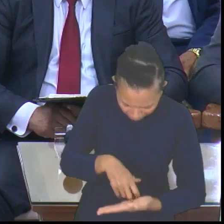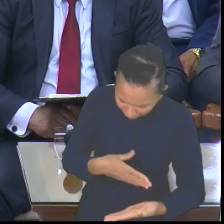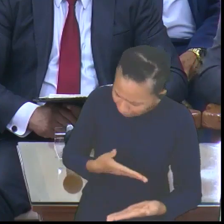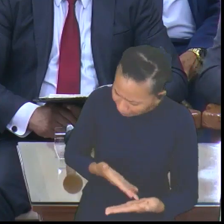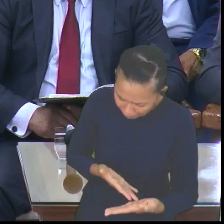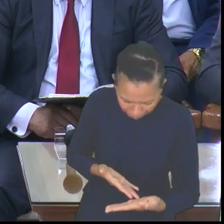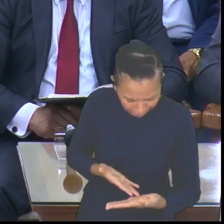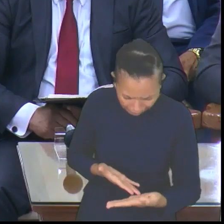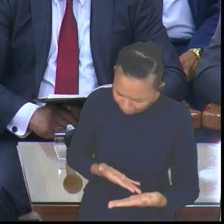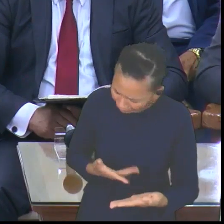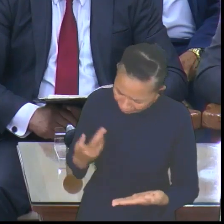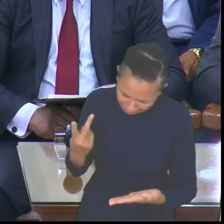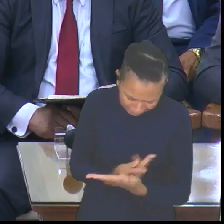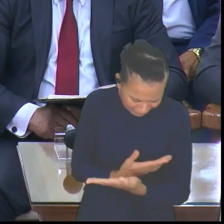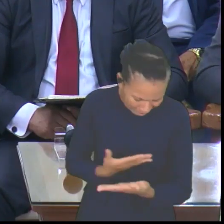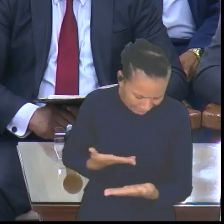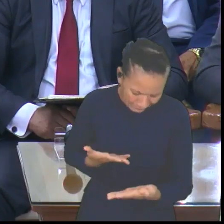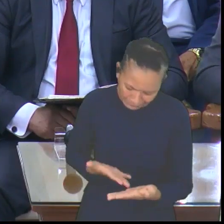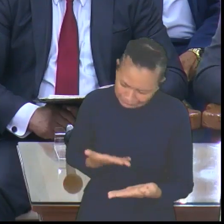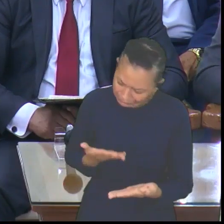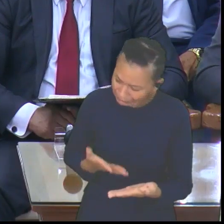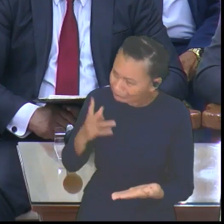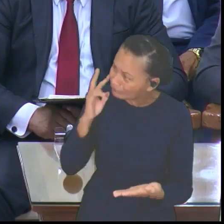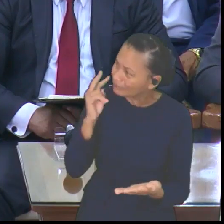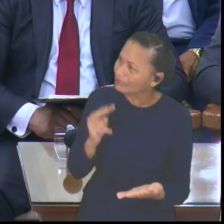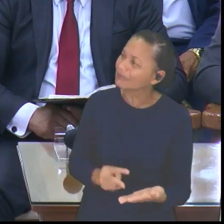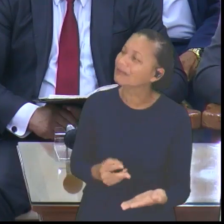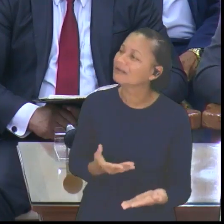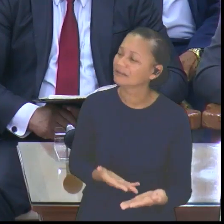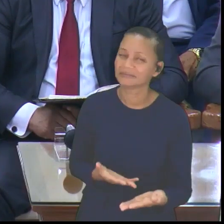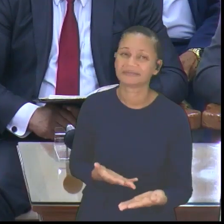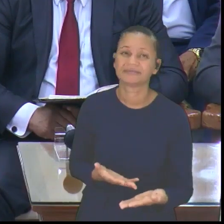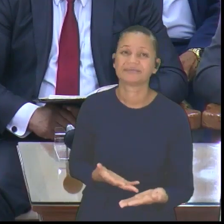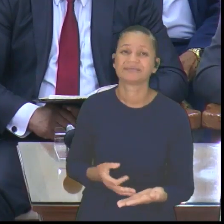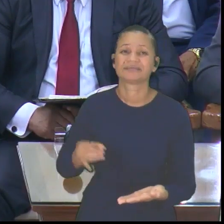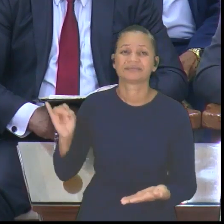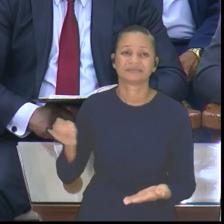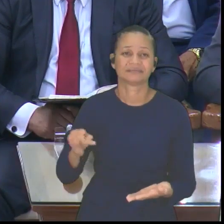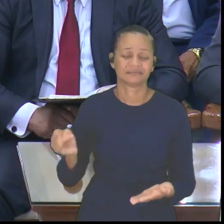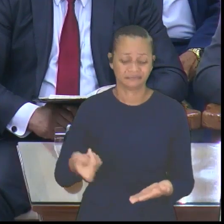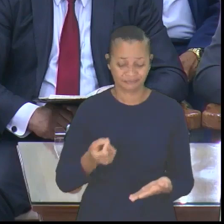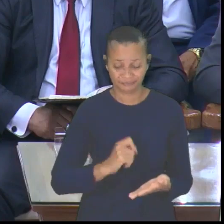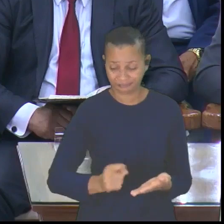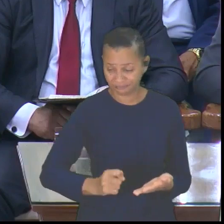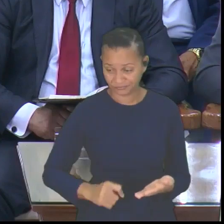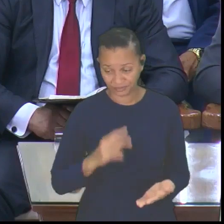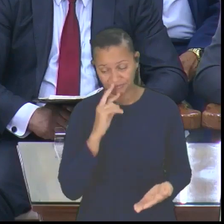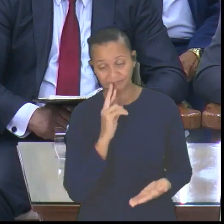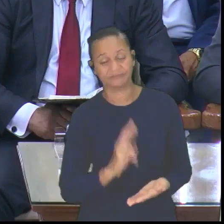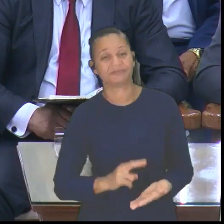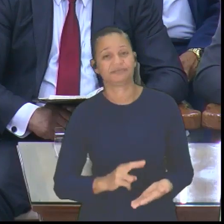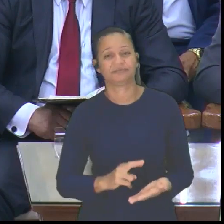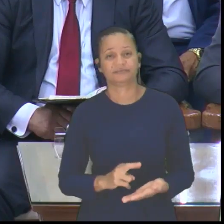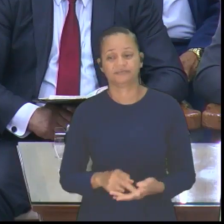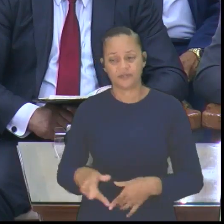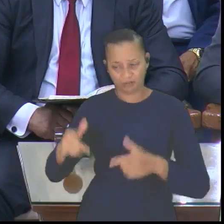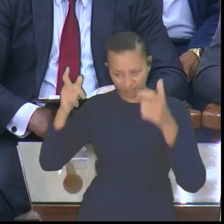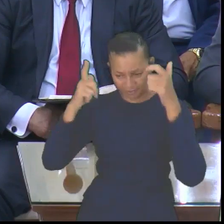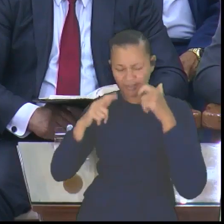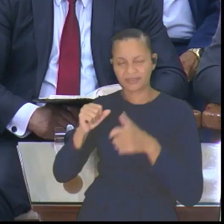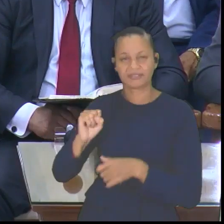é. O senhor está vendo? Aí Jeová disse, escreve aí que eu vou dar a resposta a